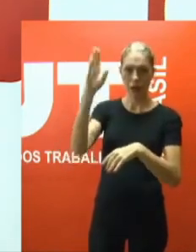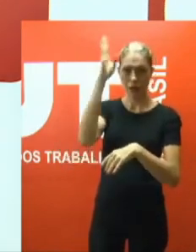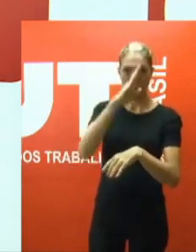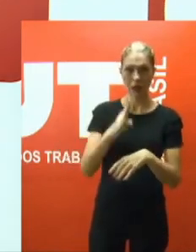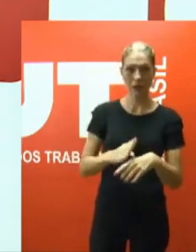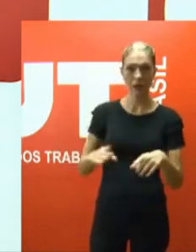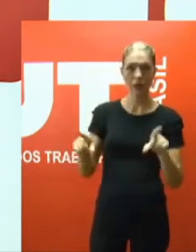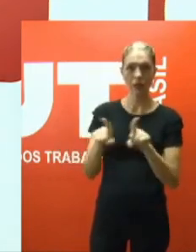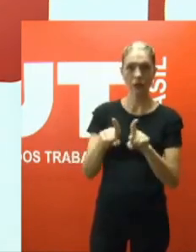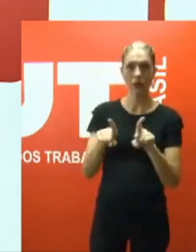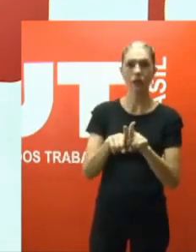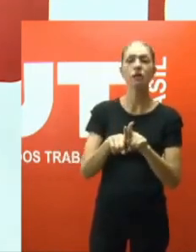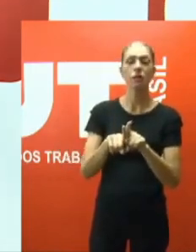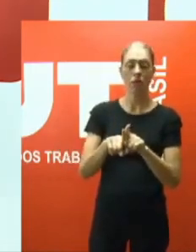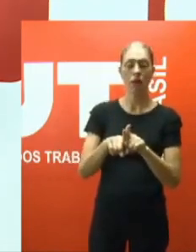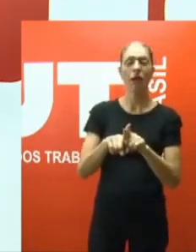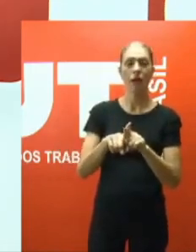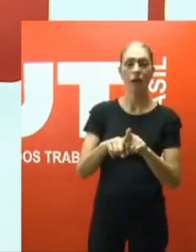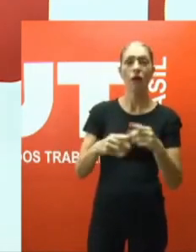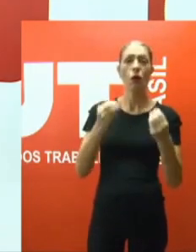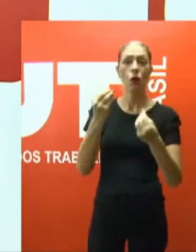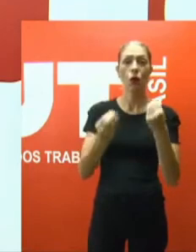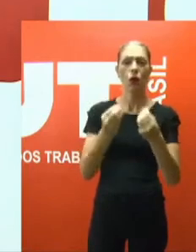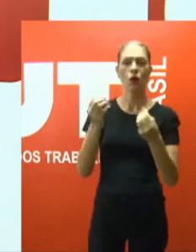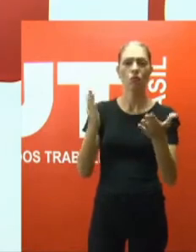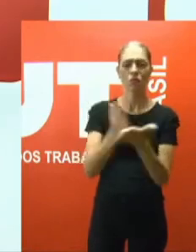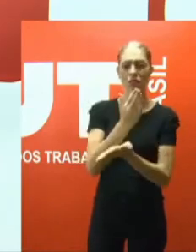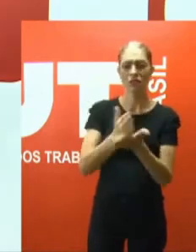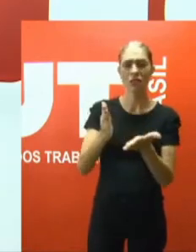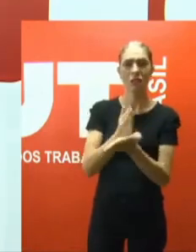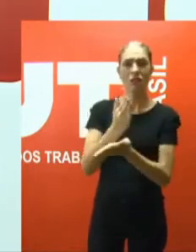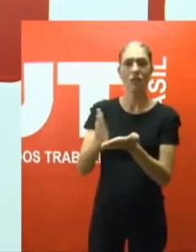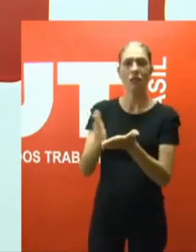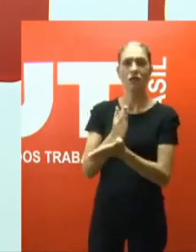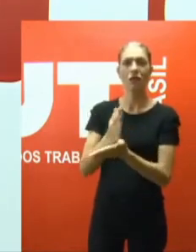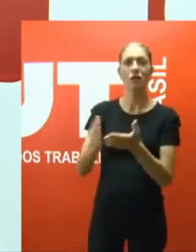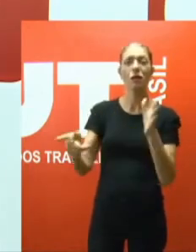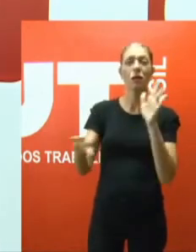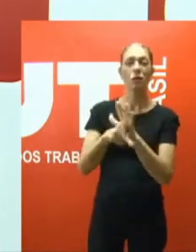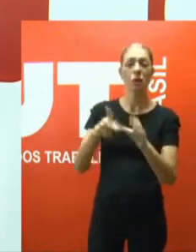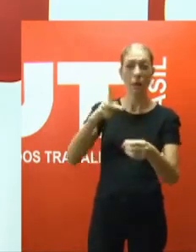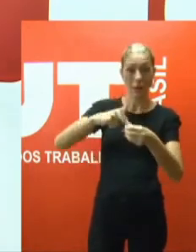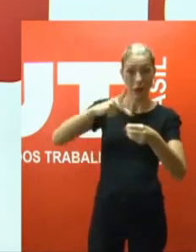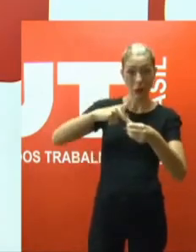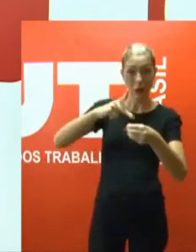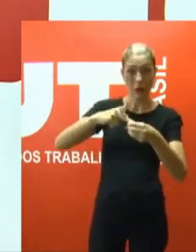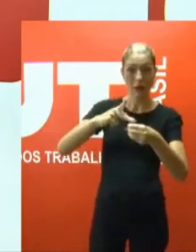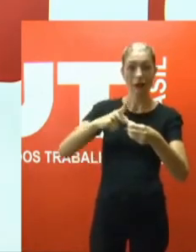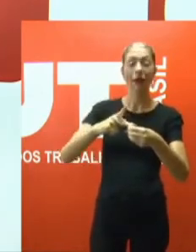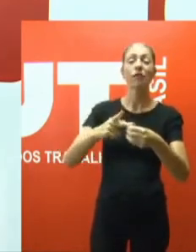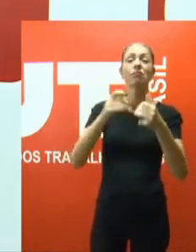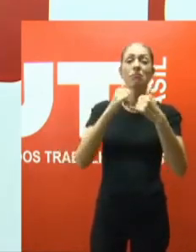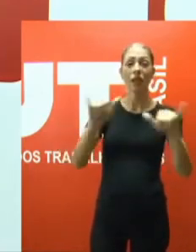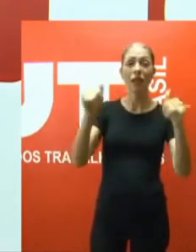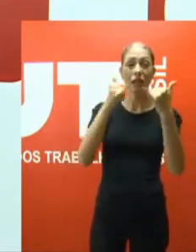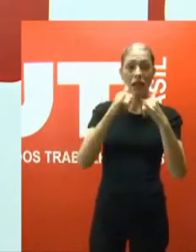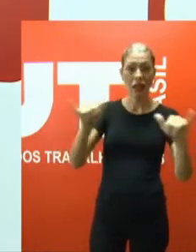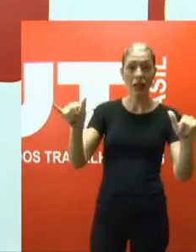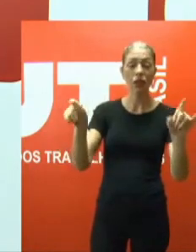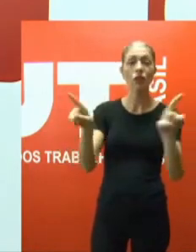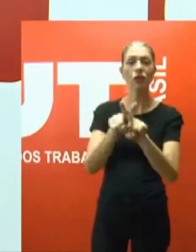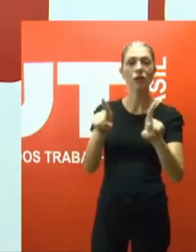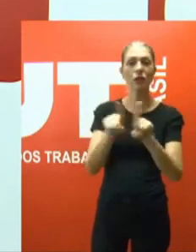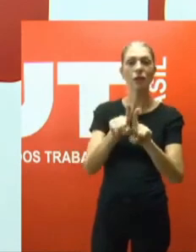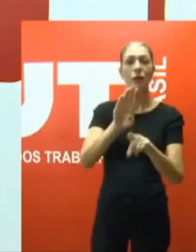indústria naval no Brasil, aconteceu o fatiamento do gasoduto da Petrobras, da Eletrobras, ou melhor,